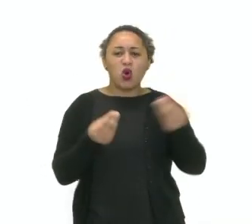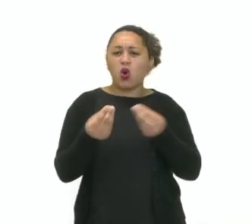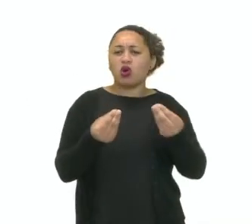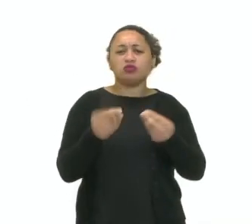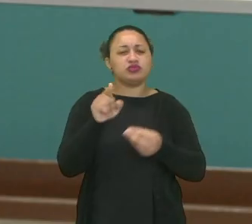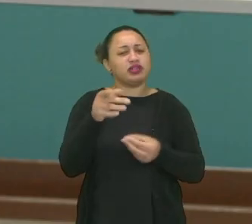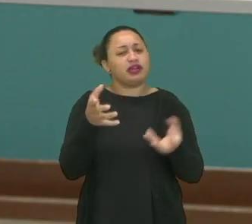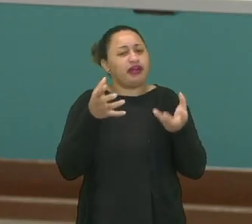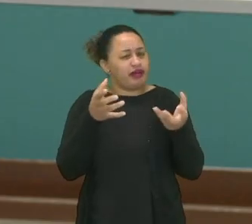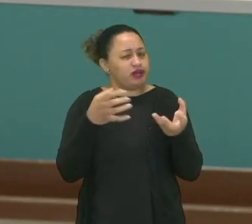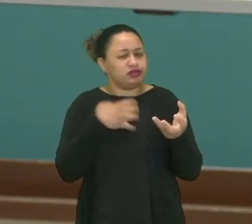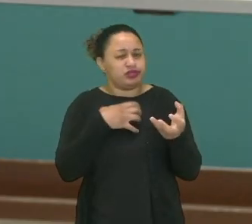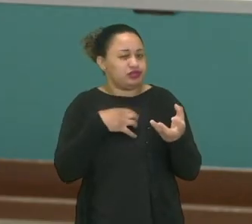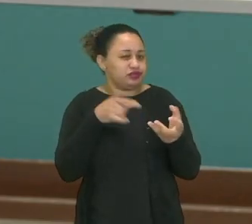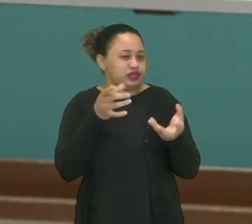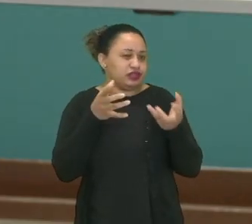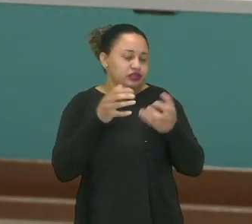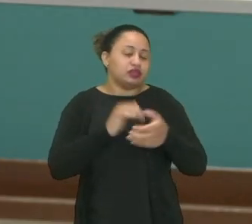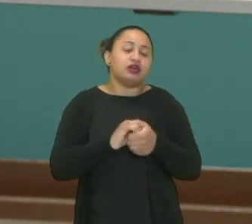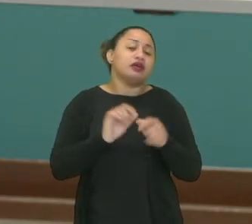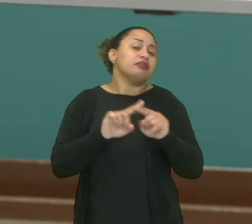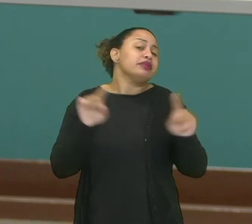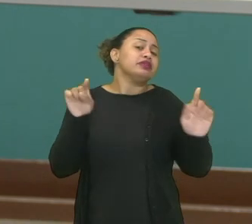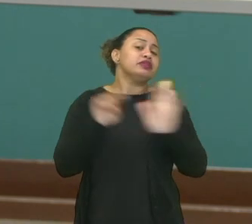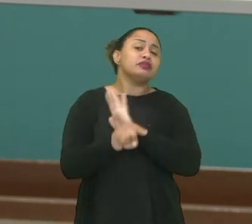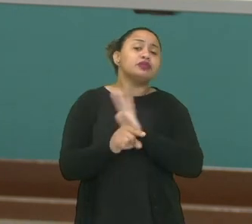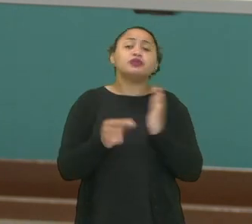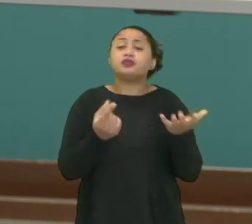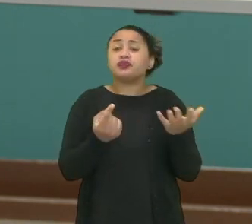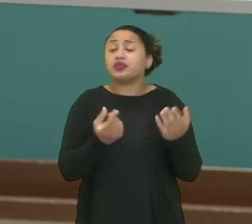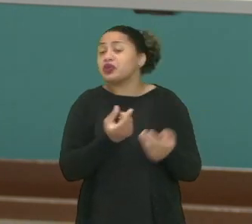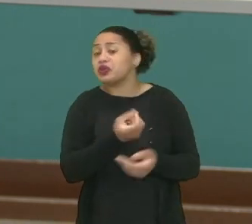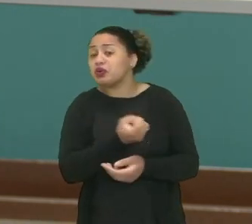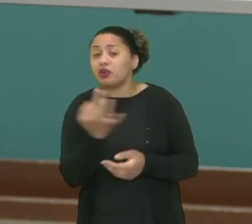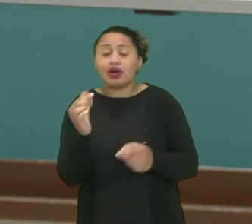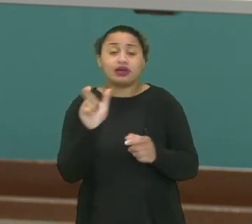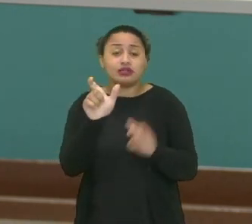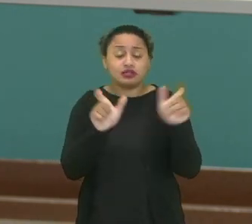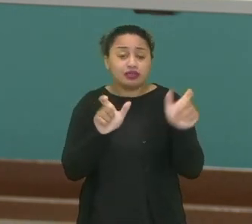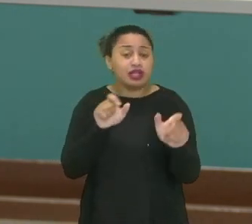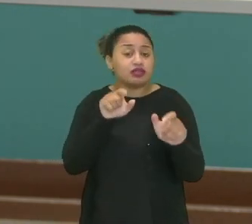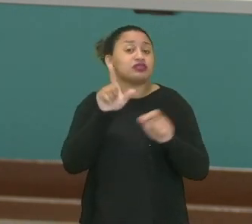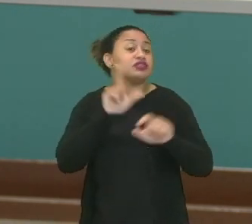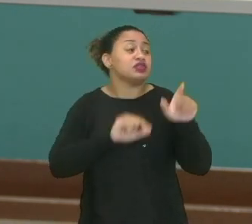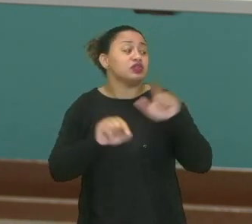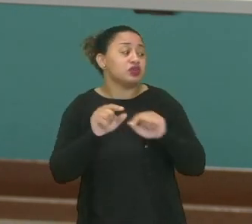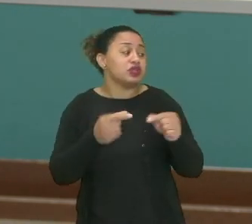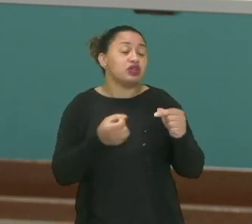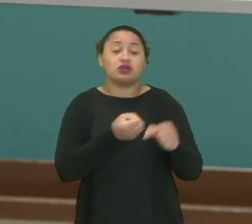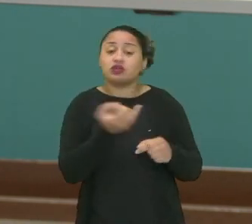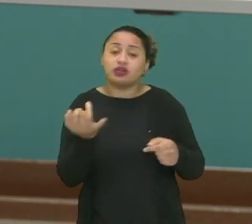preferir. Mas eu te pergunto, que palavras você selecionou?